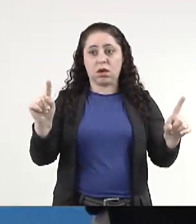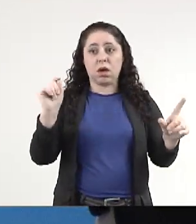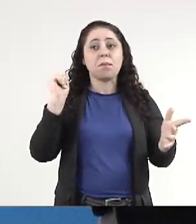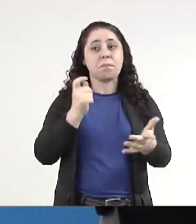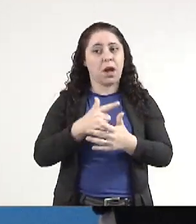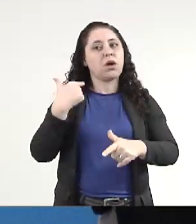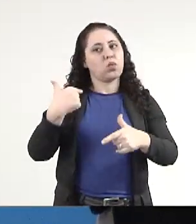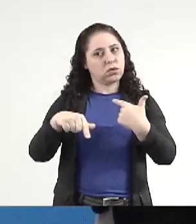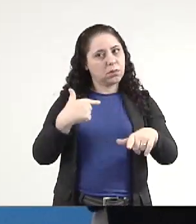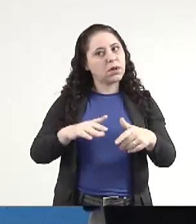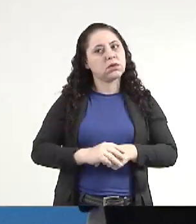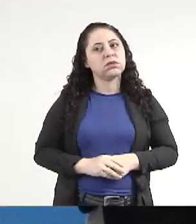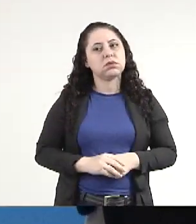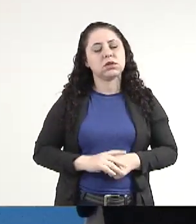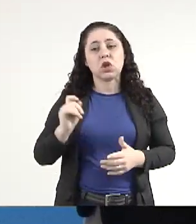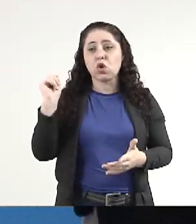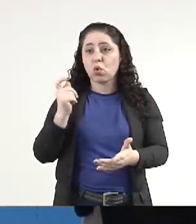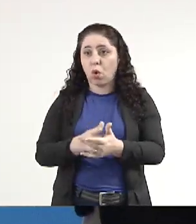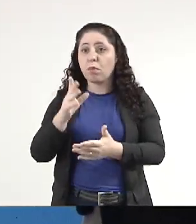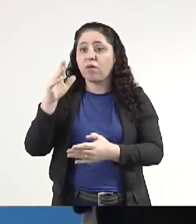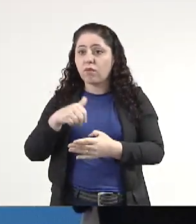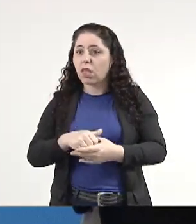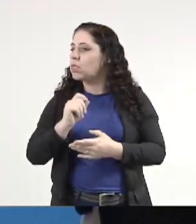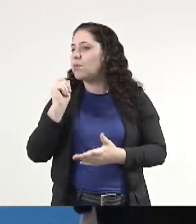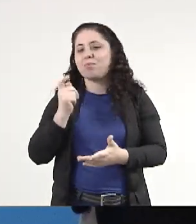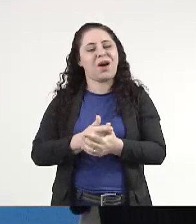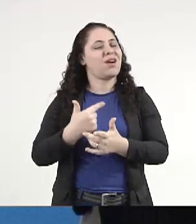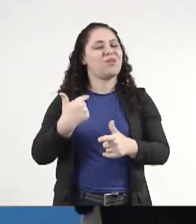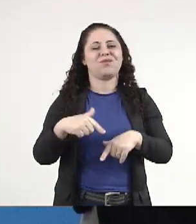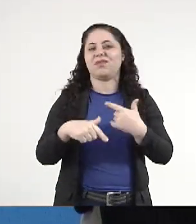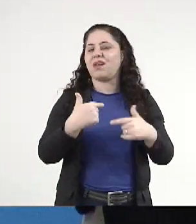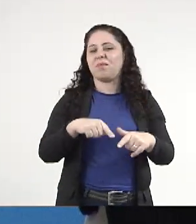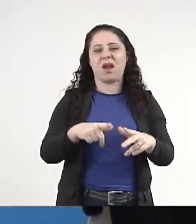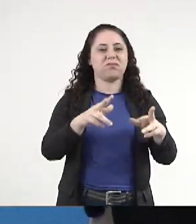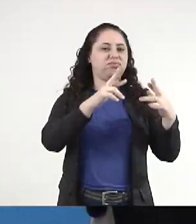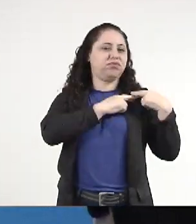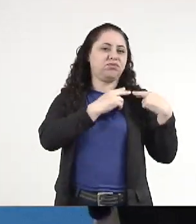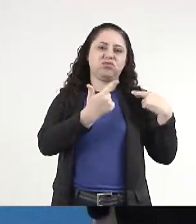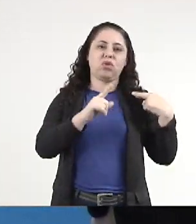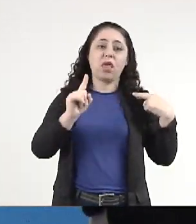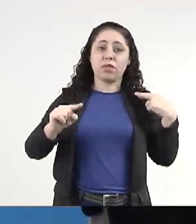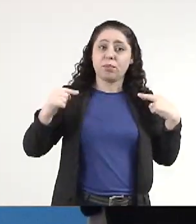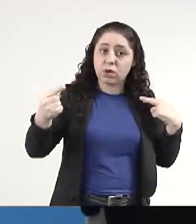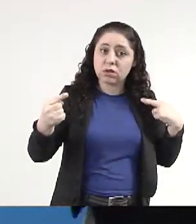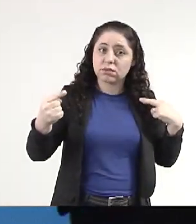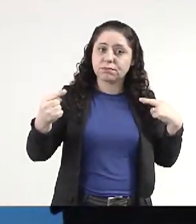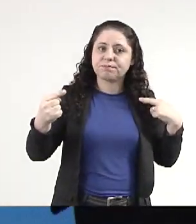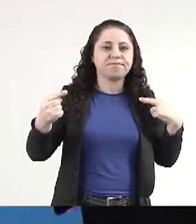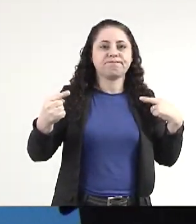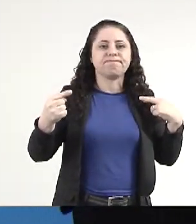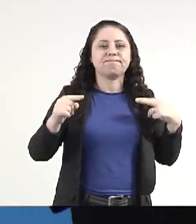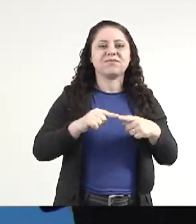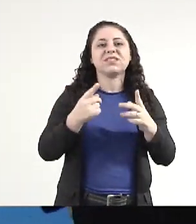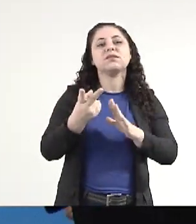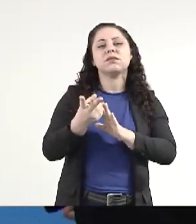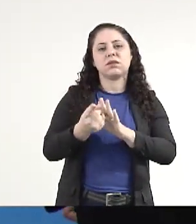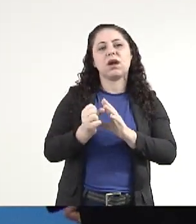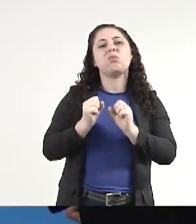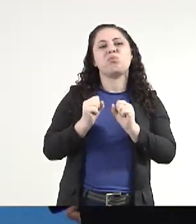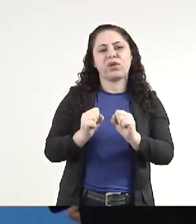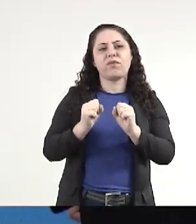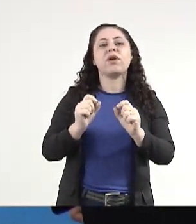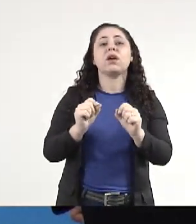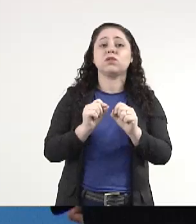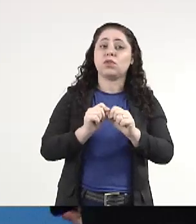paga com trabalho. E quem compra o voto não paga com trabalho, não tem responsabilidade depois. Mas o poder do dinheiro fez